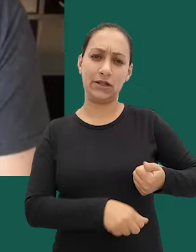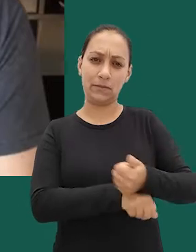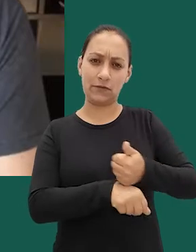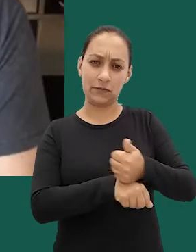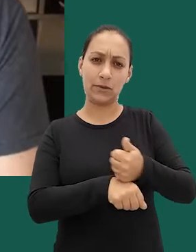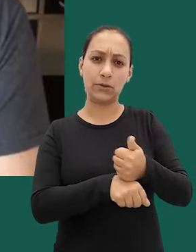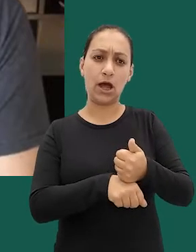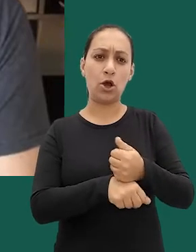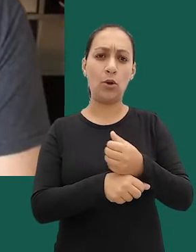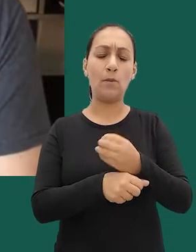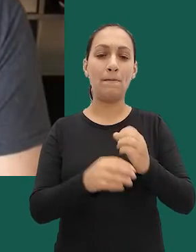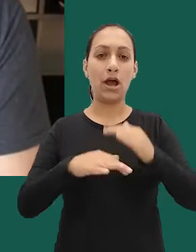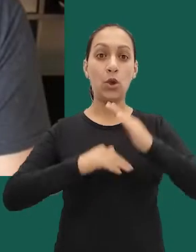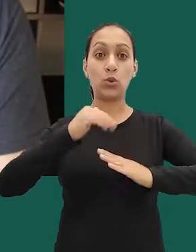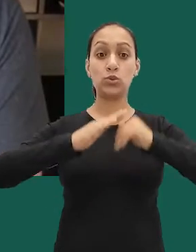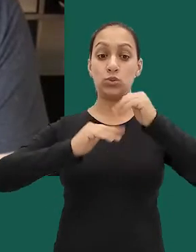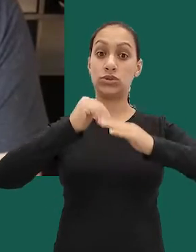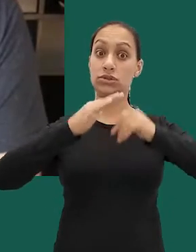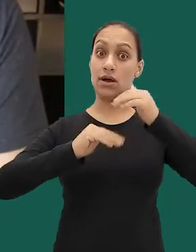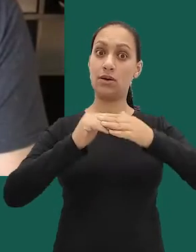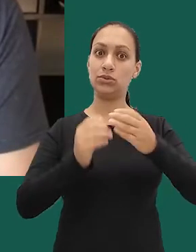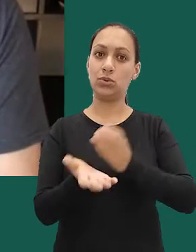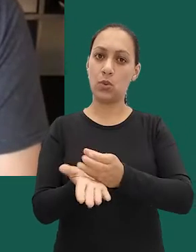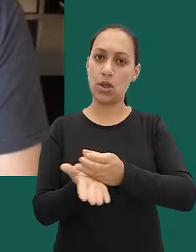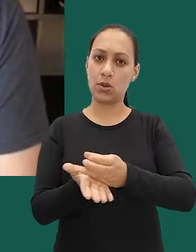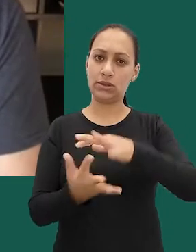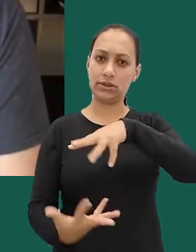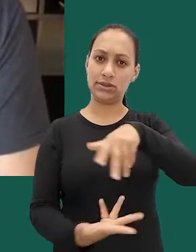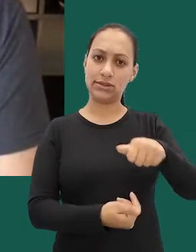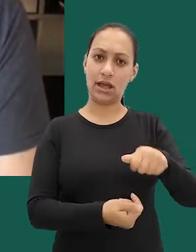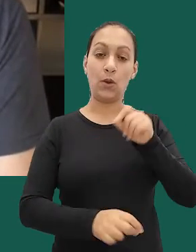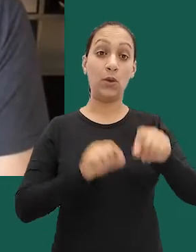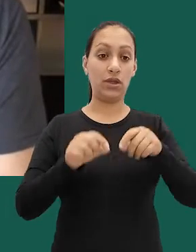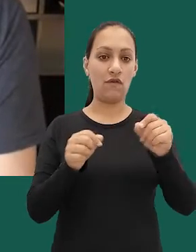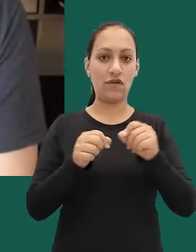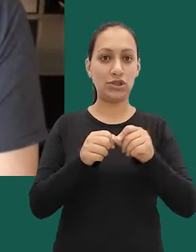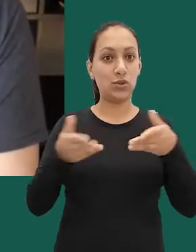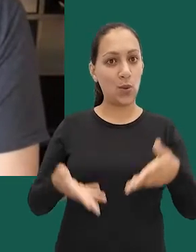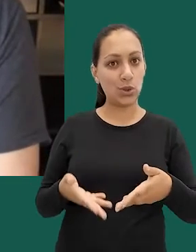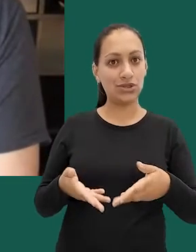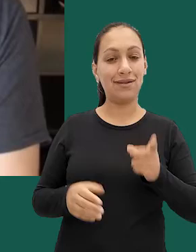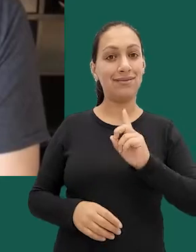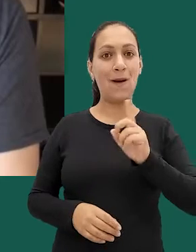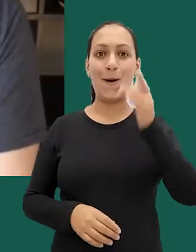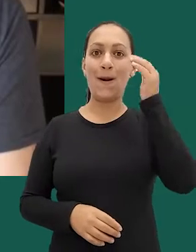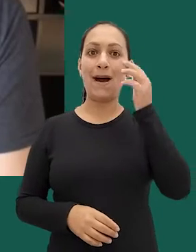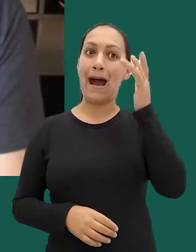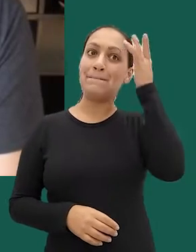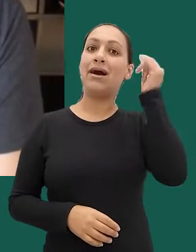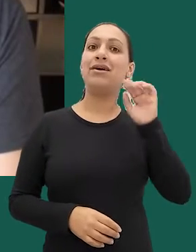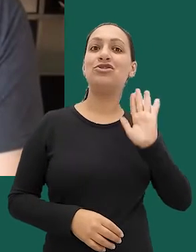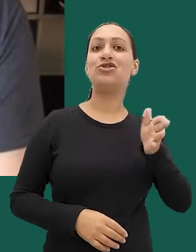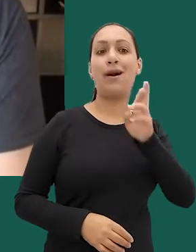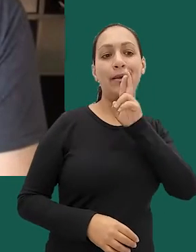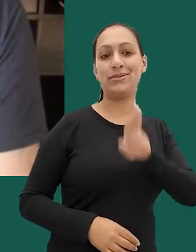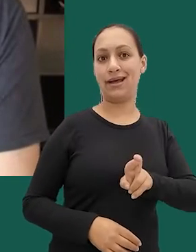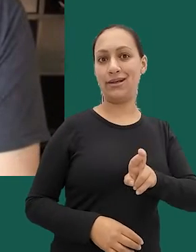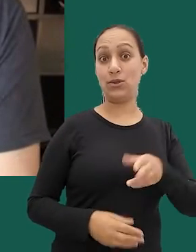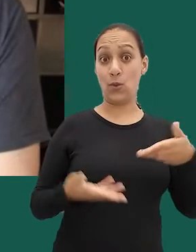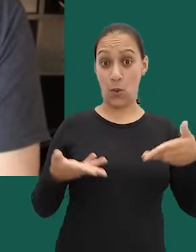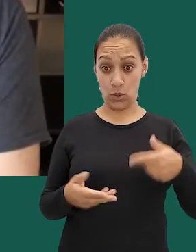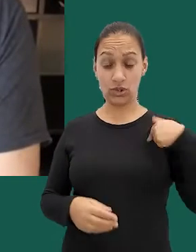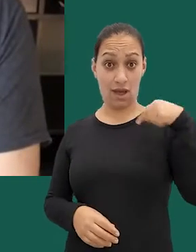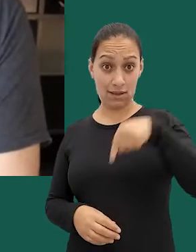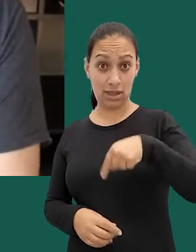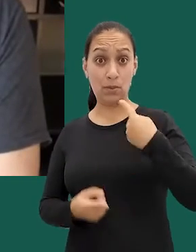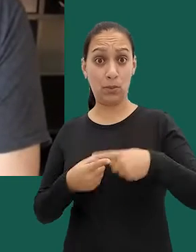construção de um currículo profissional mais internacional, o que eu faço hoje não necessariamente vai dar resultado amanhã, né? Então, a gente está aqui hoje porque a gente